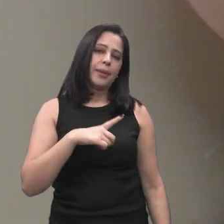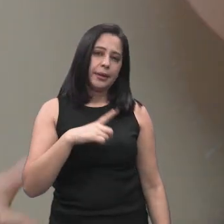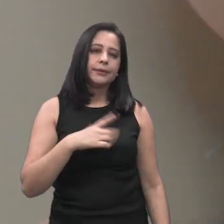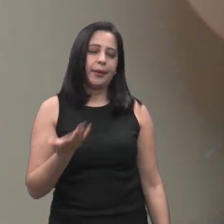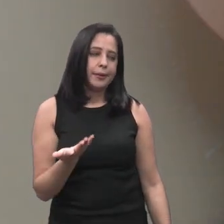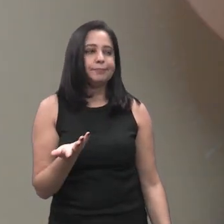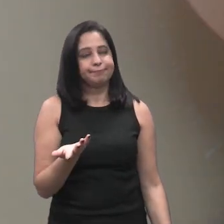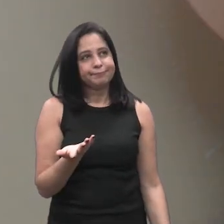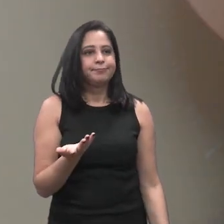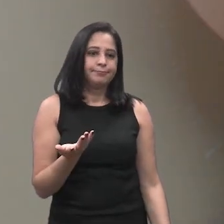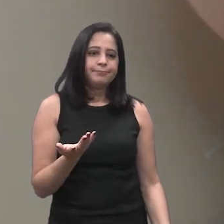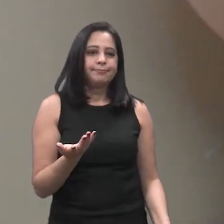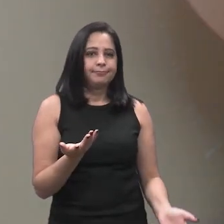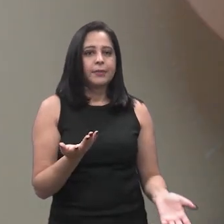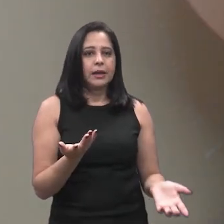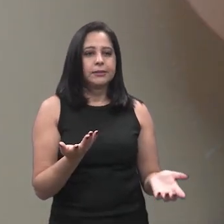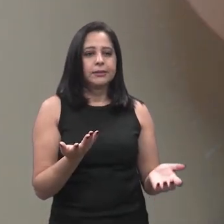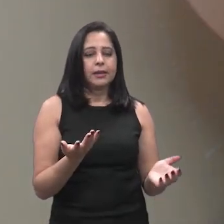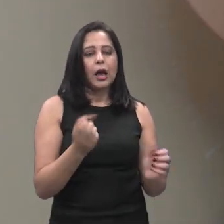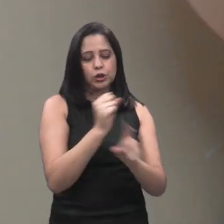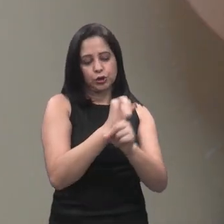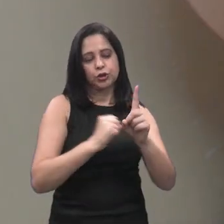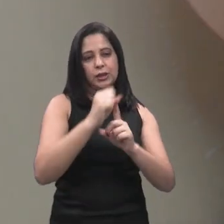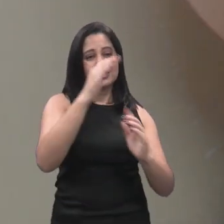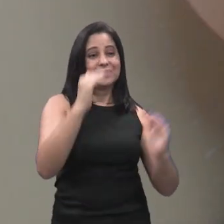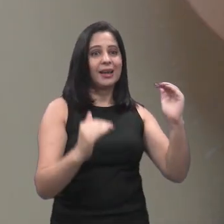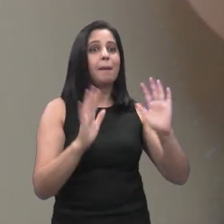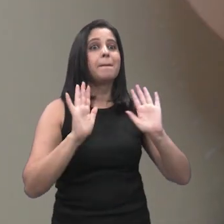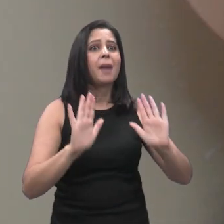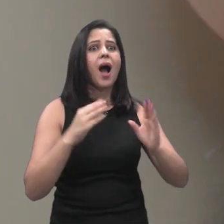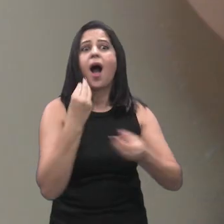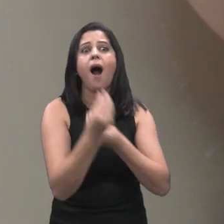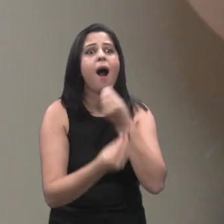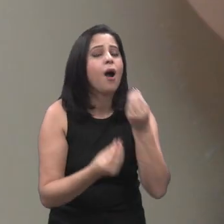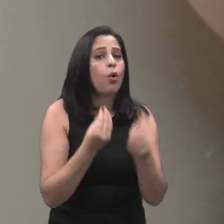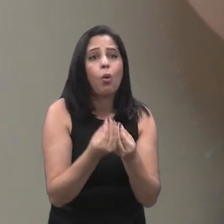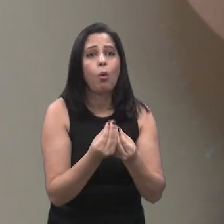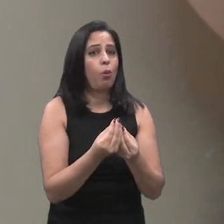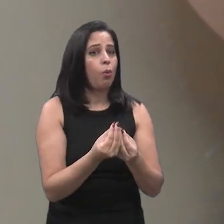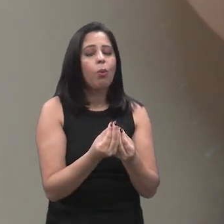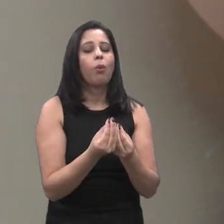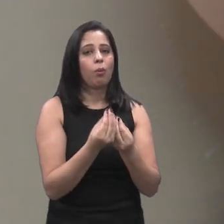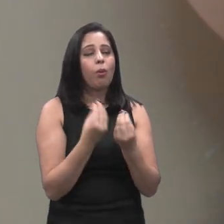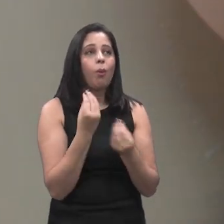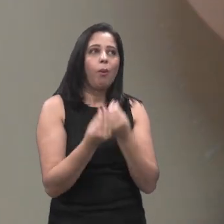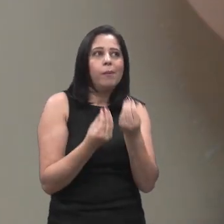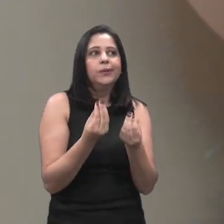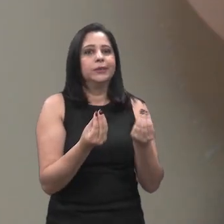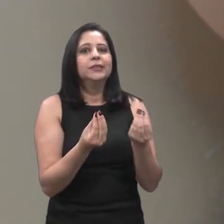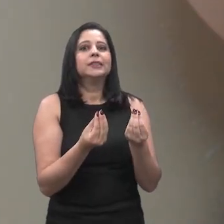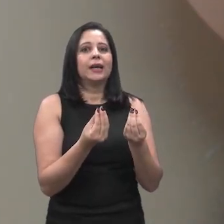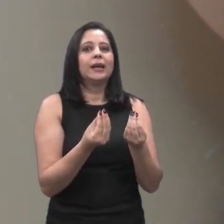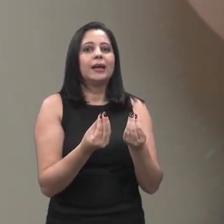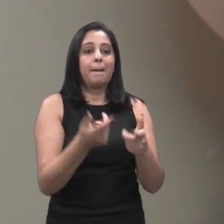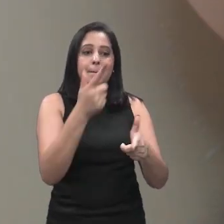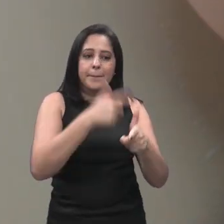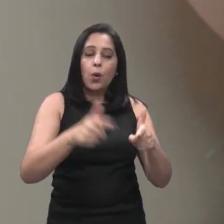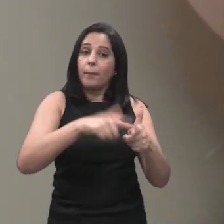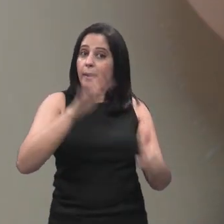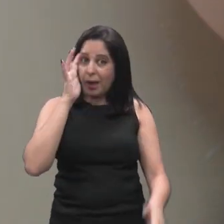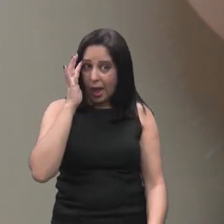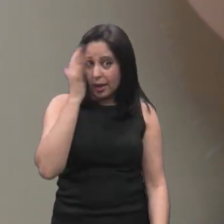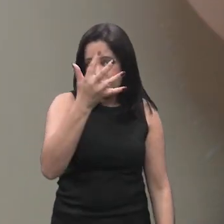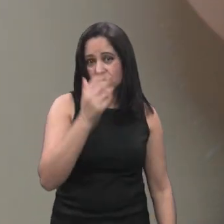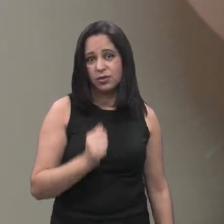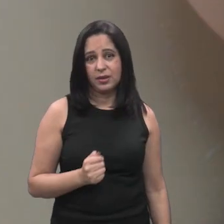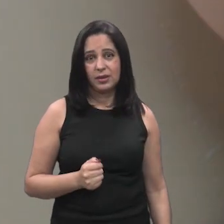lidar com essa tendência, né? Porque aí a gente fala de sistema de saúde cada vez mais cheio, né? Também, Sim. Não só por esse motivo,